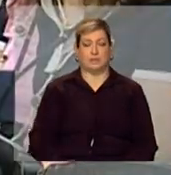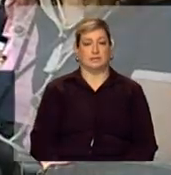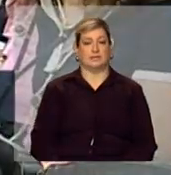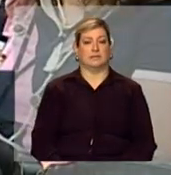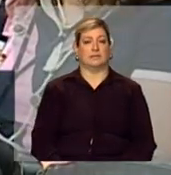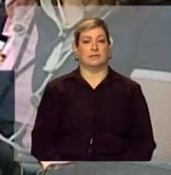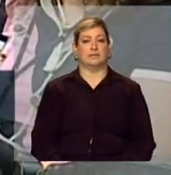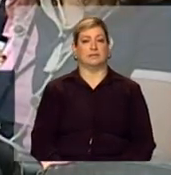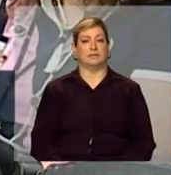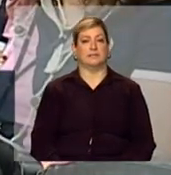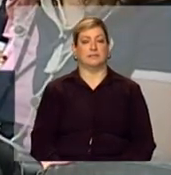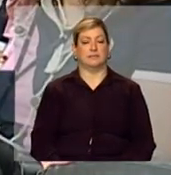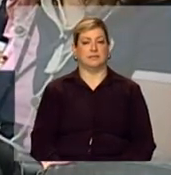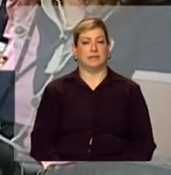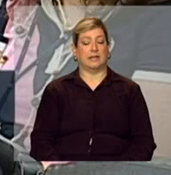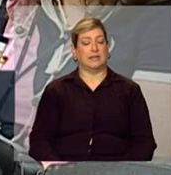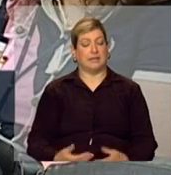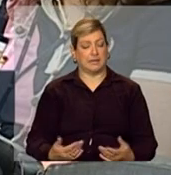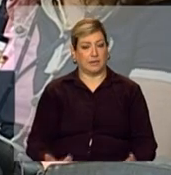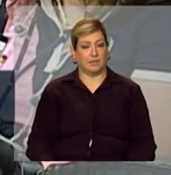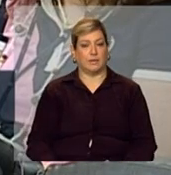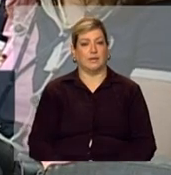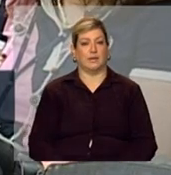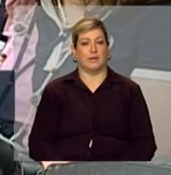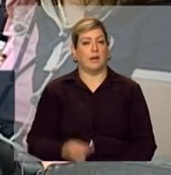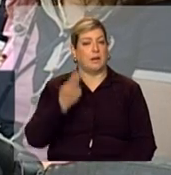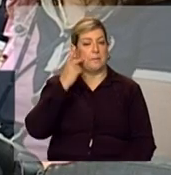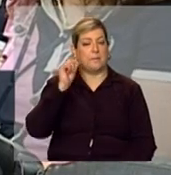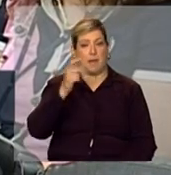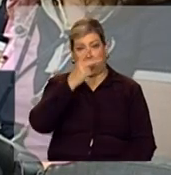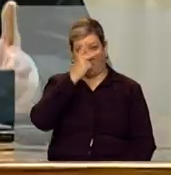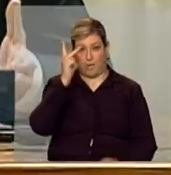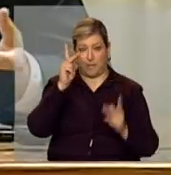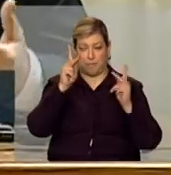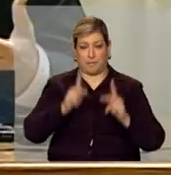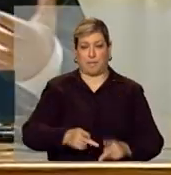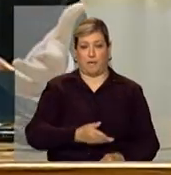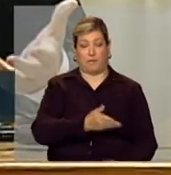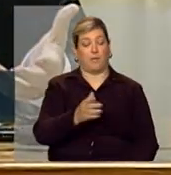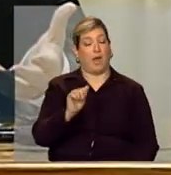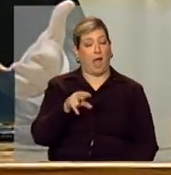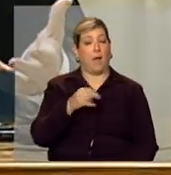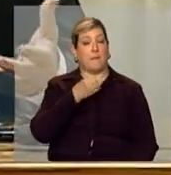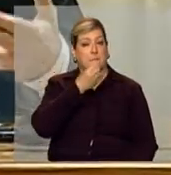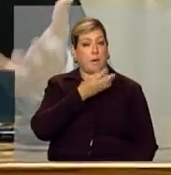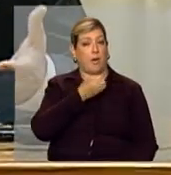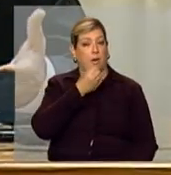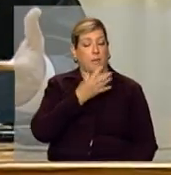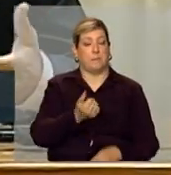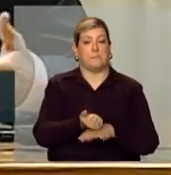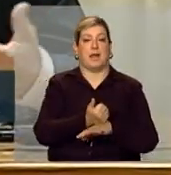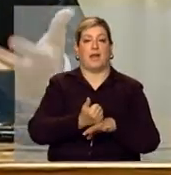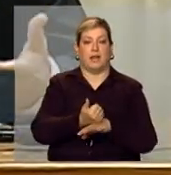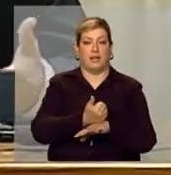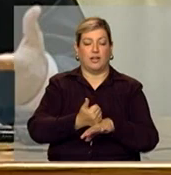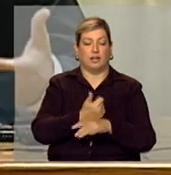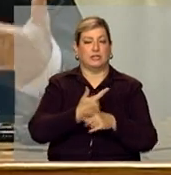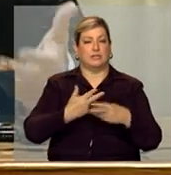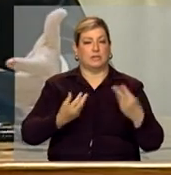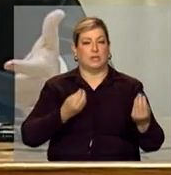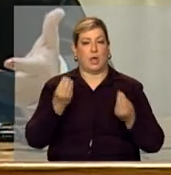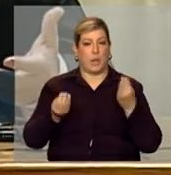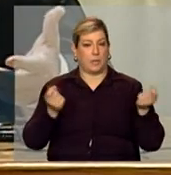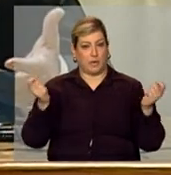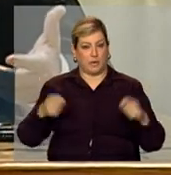e eh portanto para a população foi um ano bom um ano de melhoria das condições